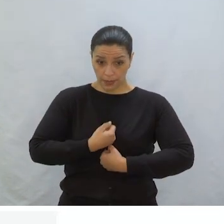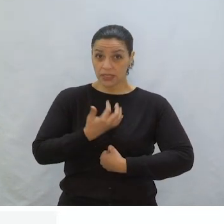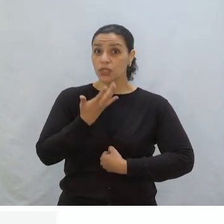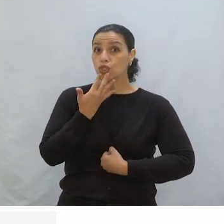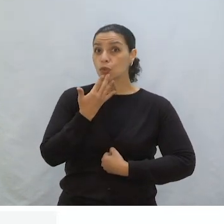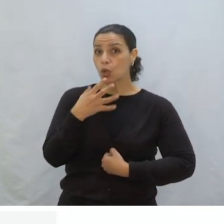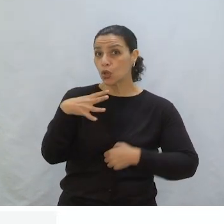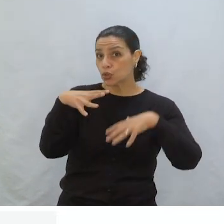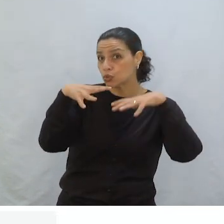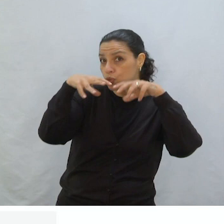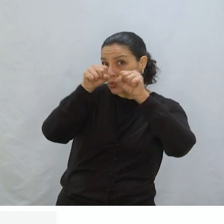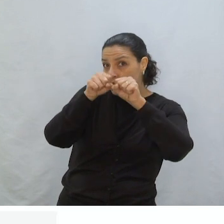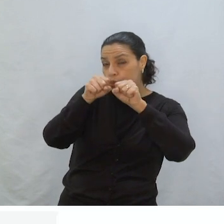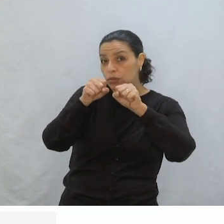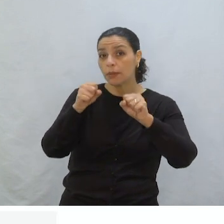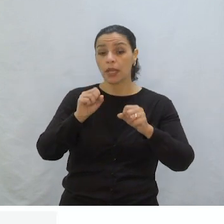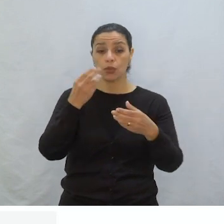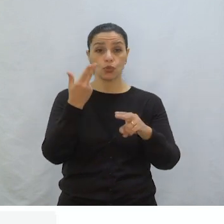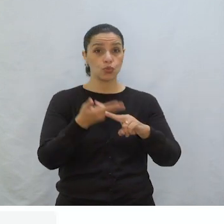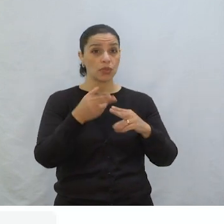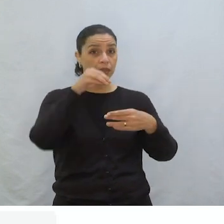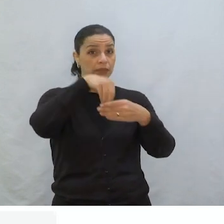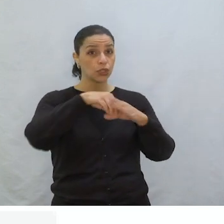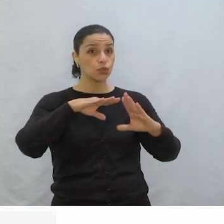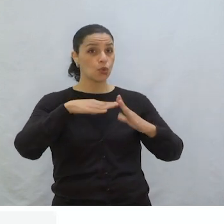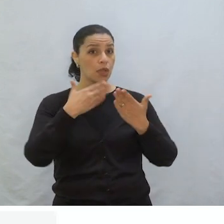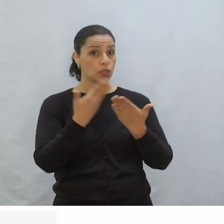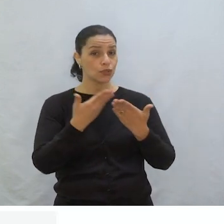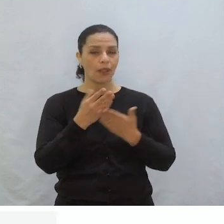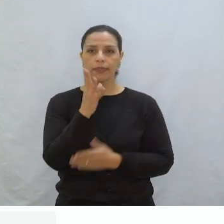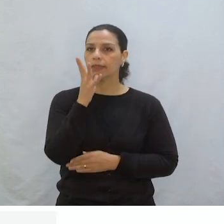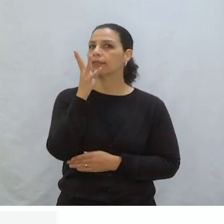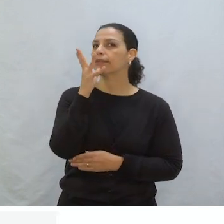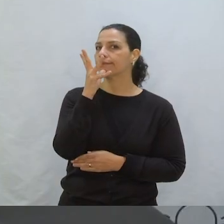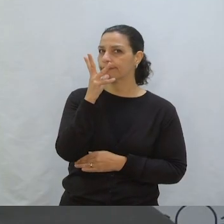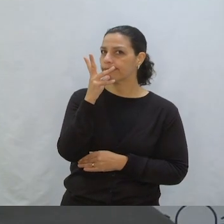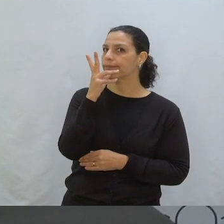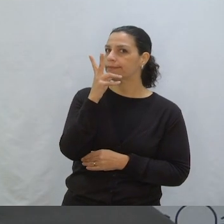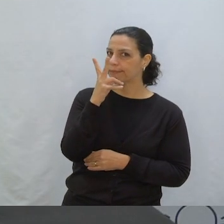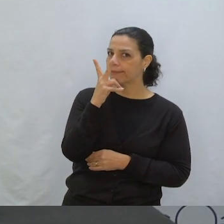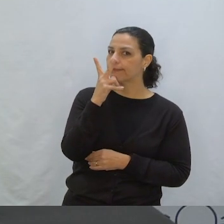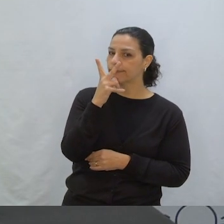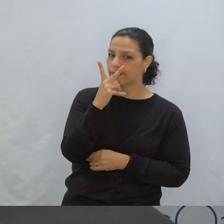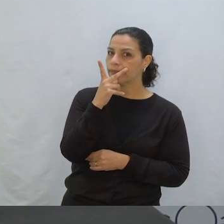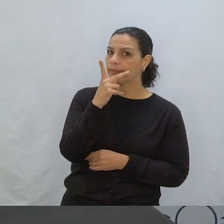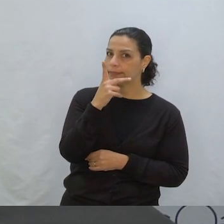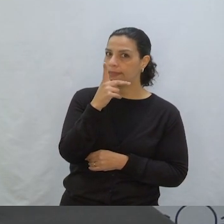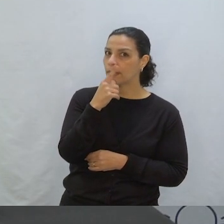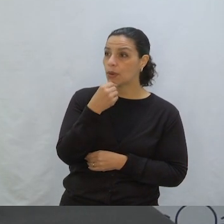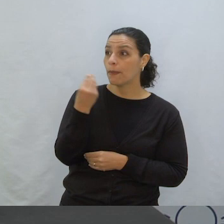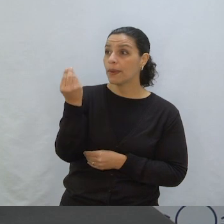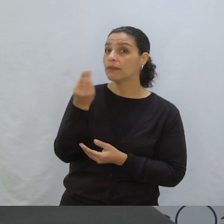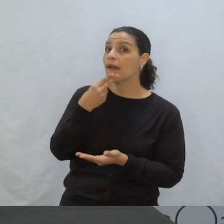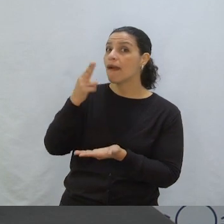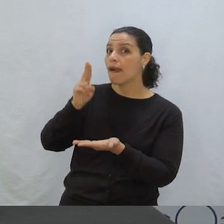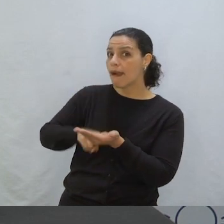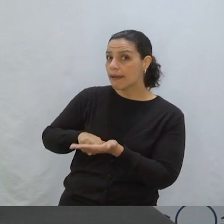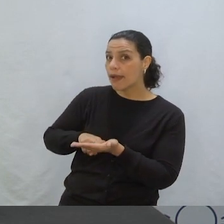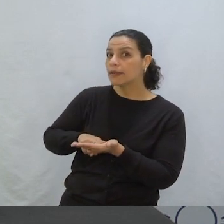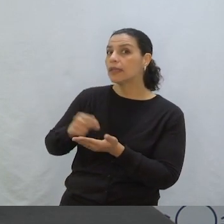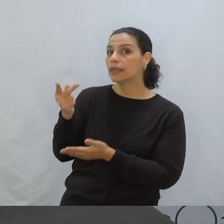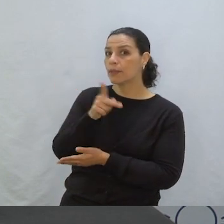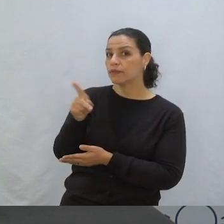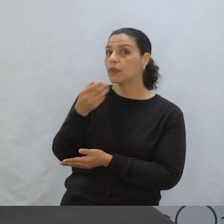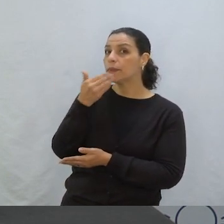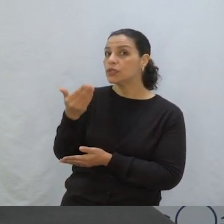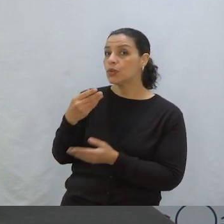uma cor mais escura para a escola. Só que ela demorou muito para entregar a carta para a mãe dela, que a